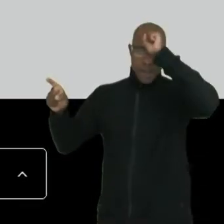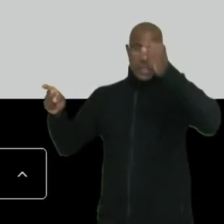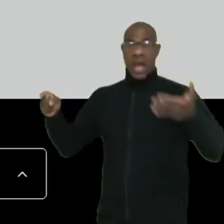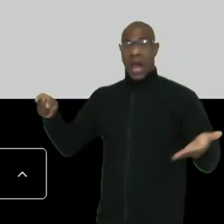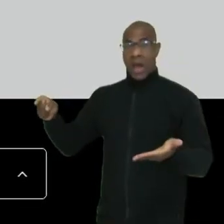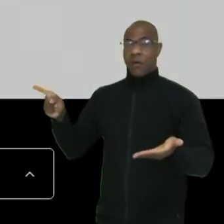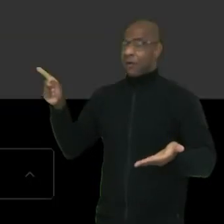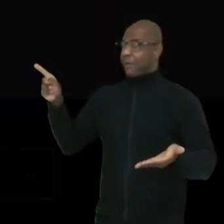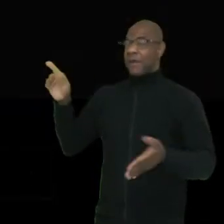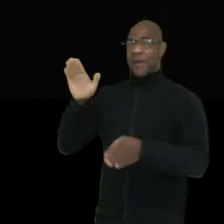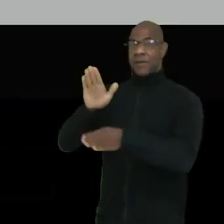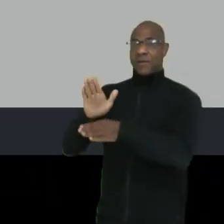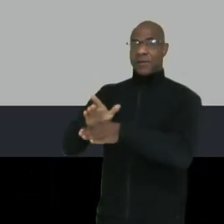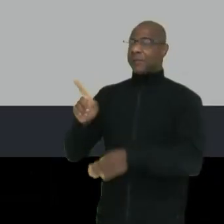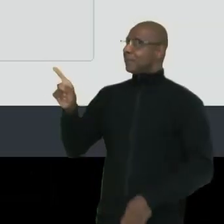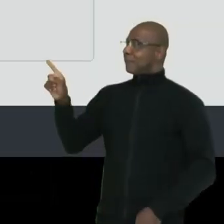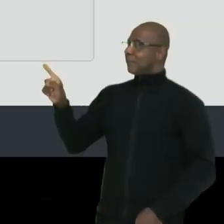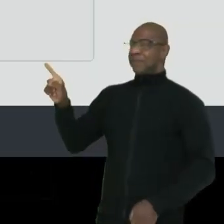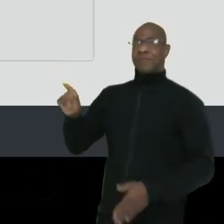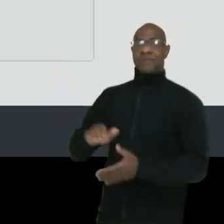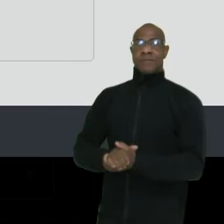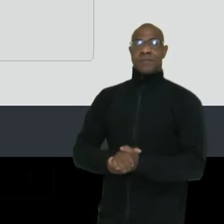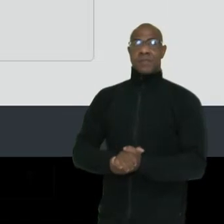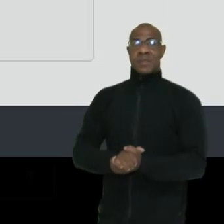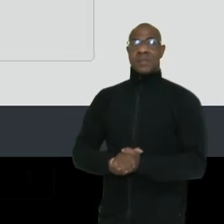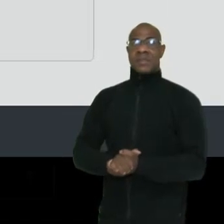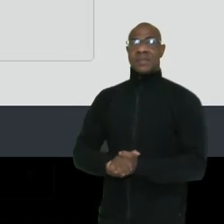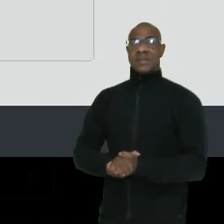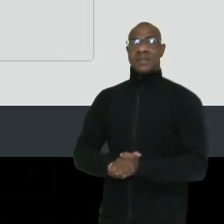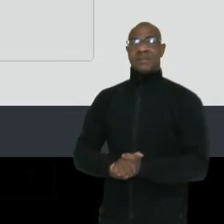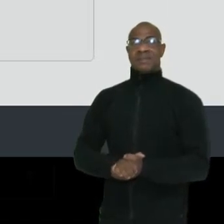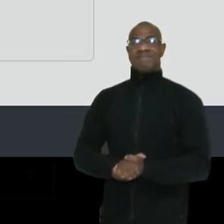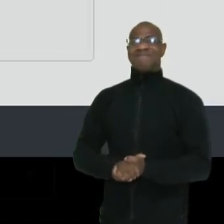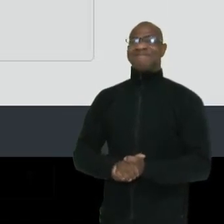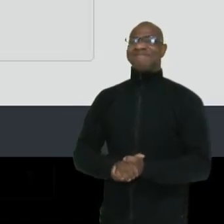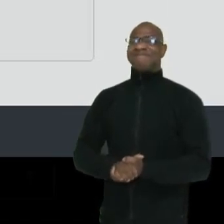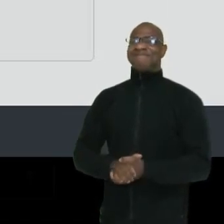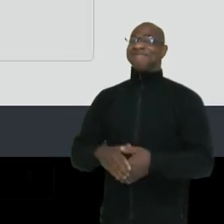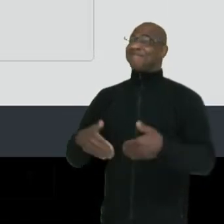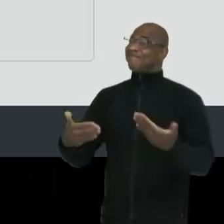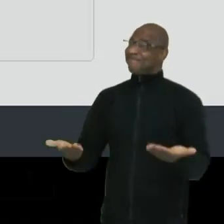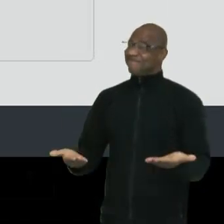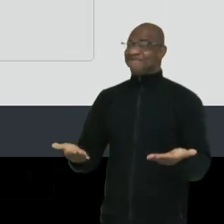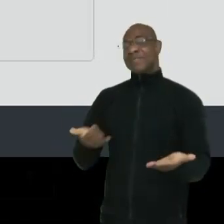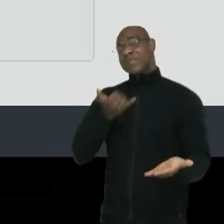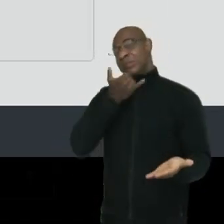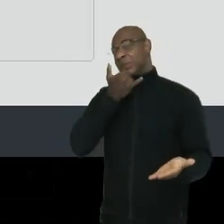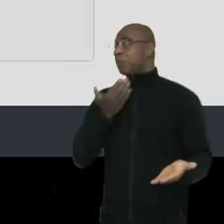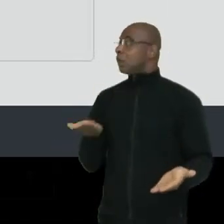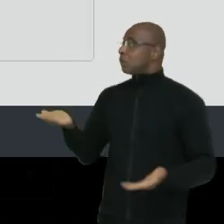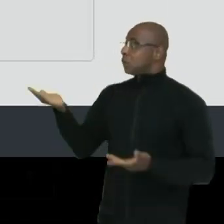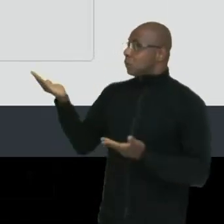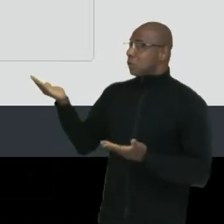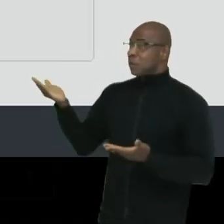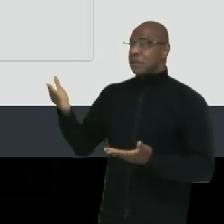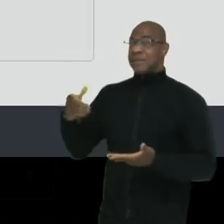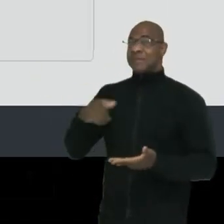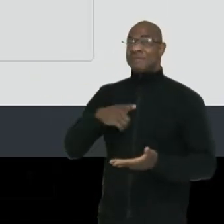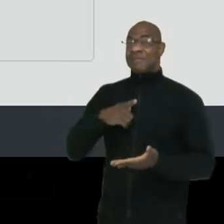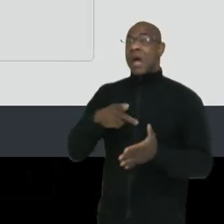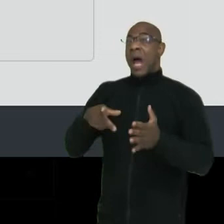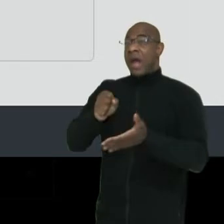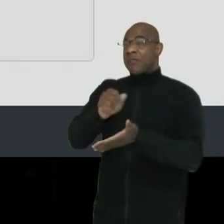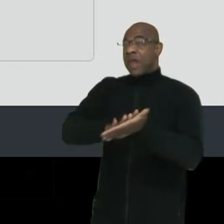iniciar nos dias da semana. E vocês vão escutar, então, esse áudio que nós temos aqui.